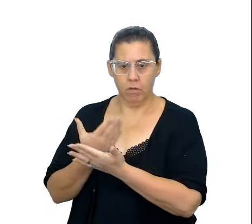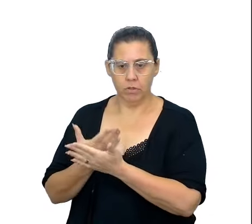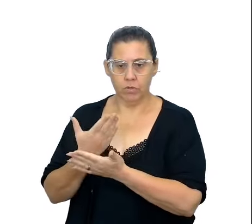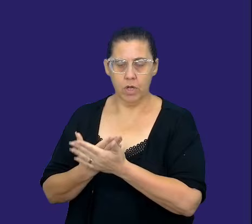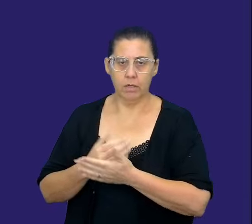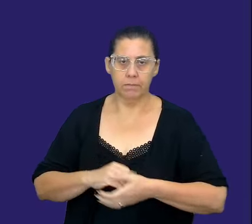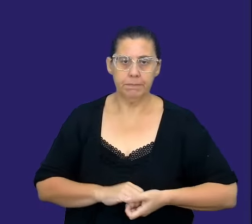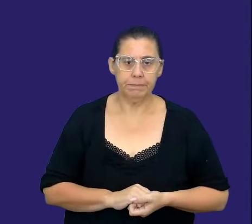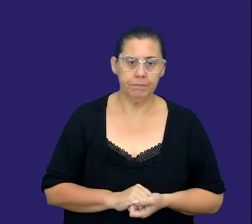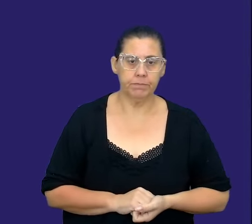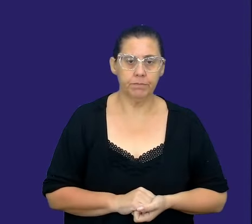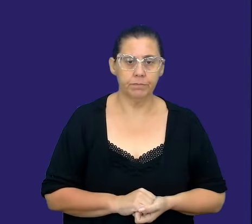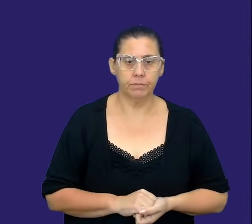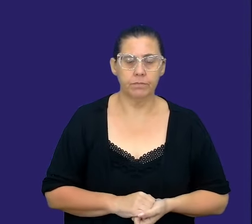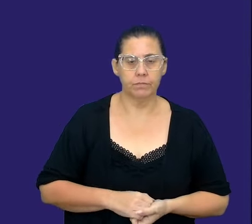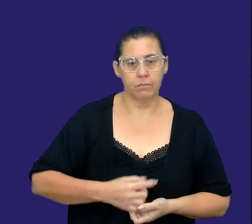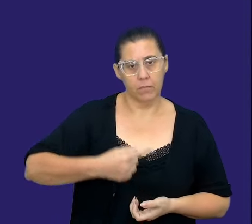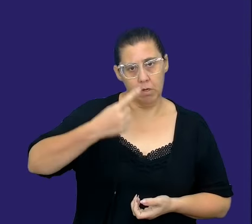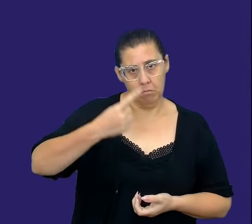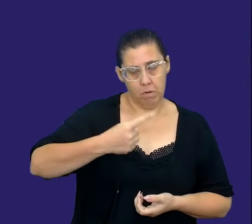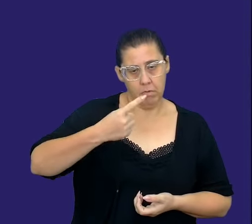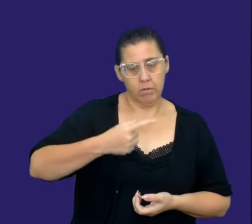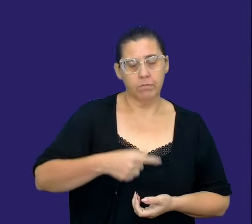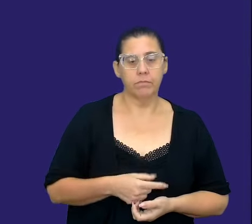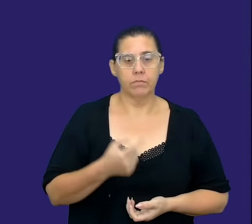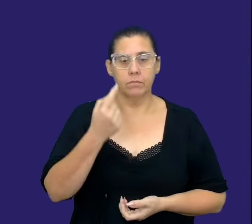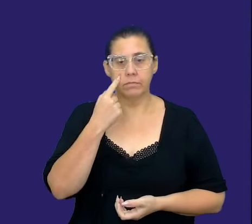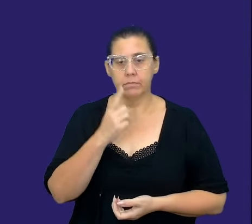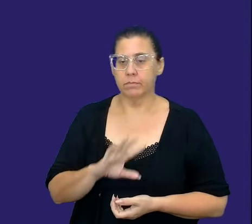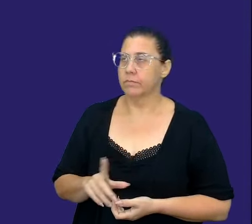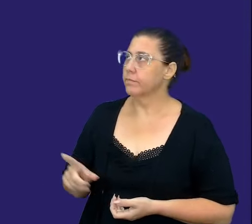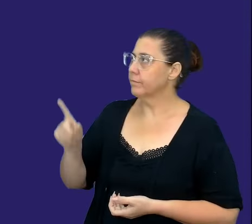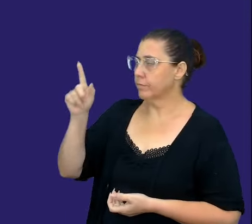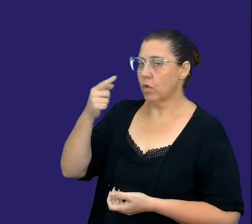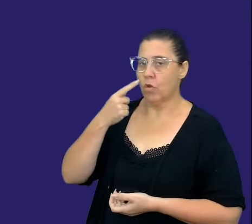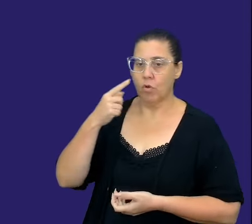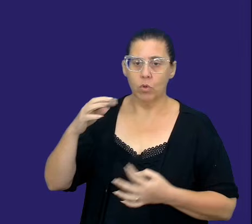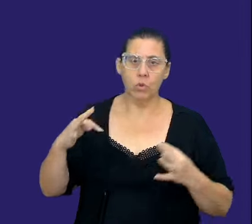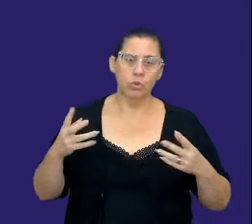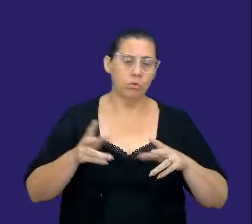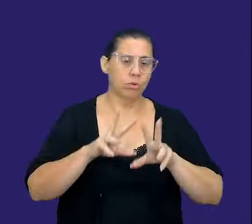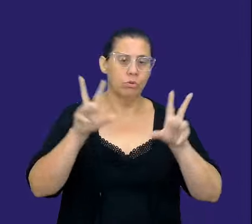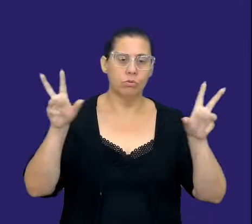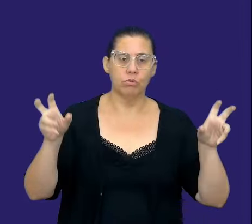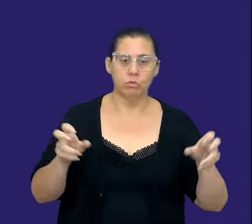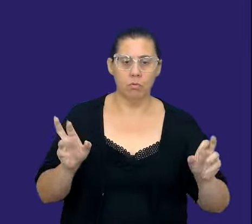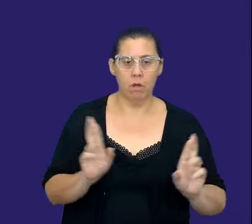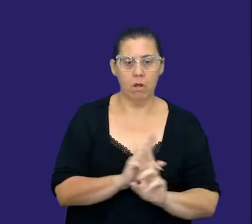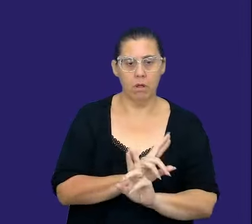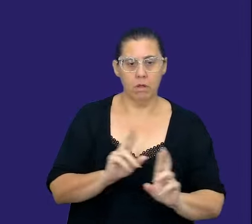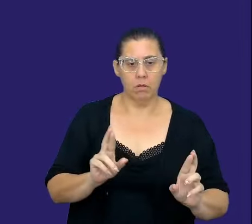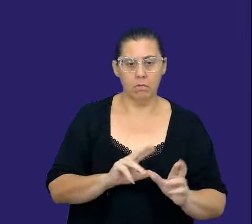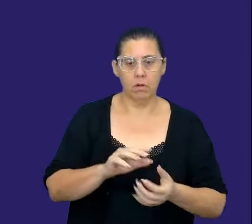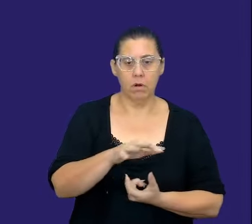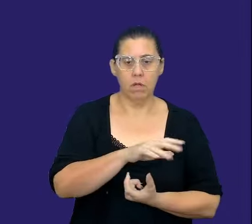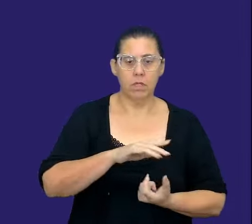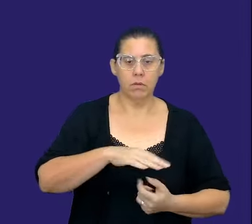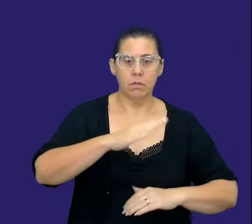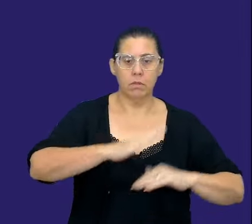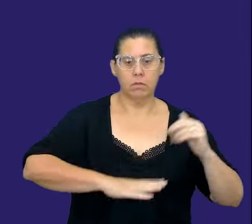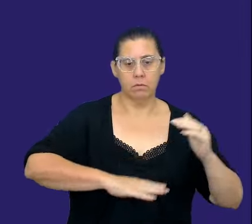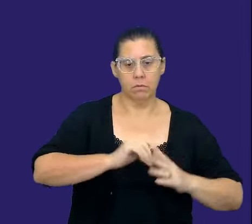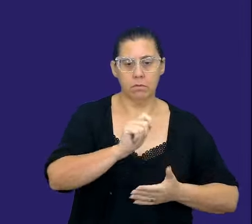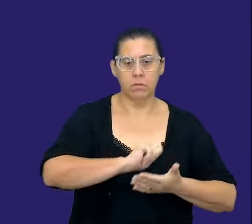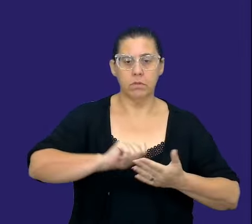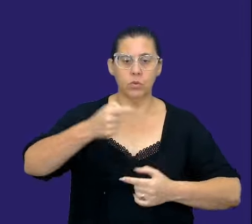realidade. Primeiro momento, então, revisitando aspectos teóricos, né, relativos ao letramento e práticas de